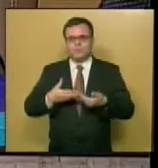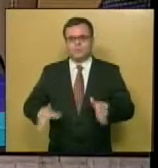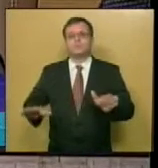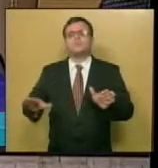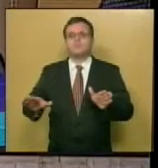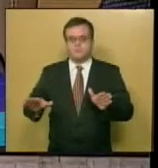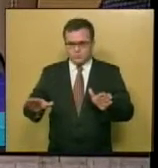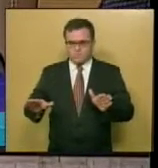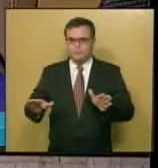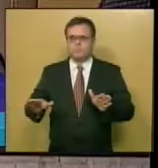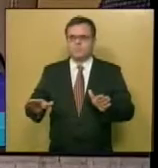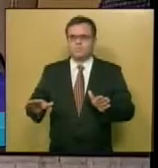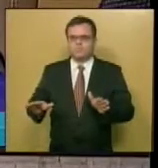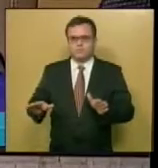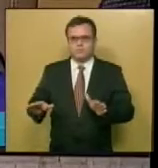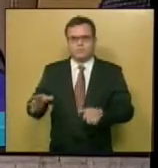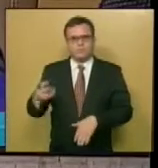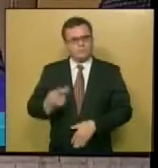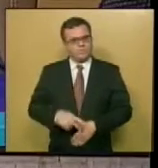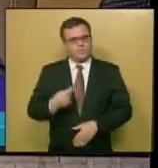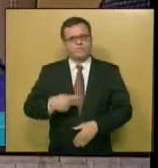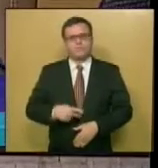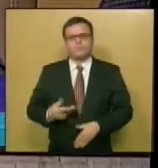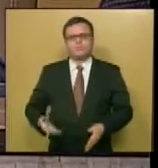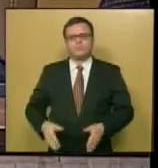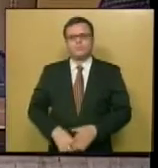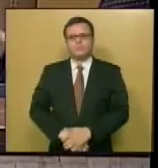solenidade do selo.